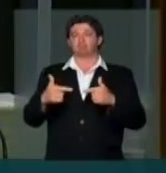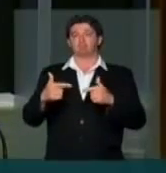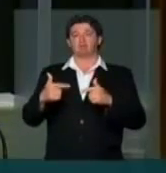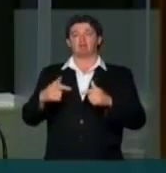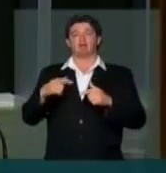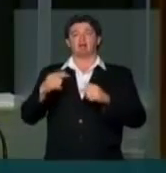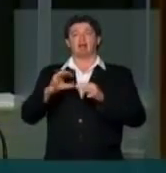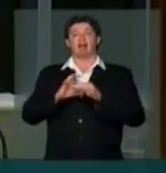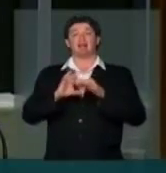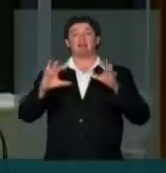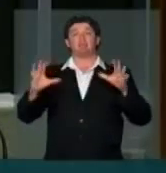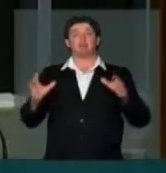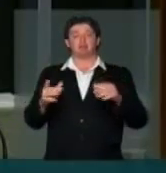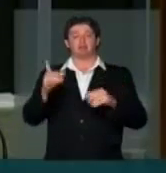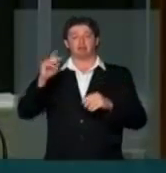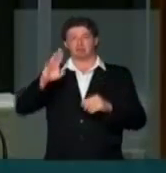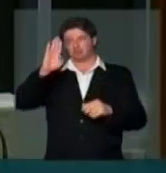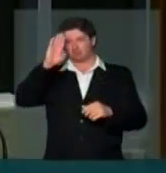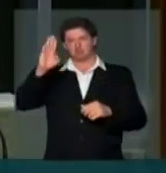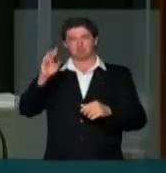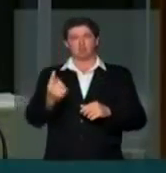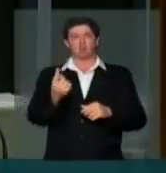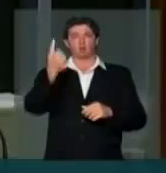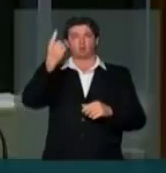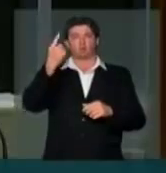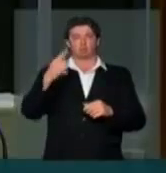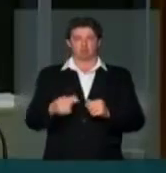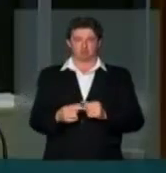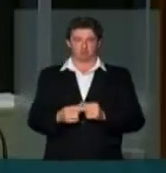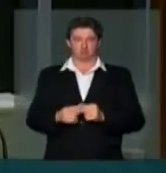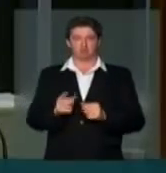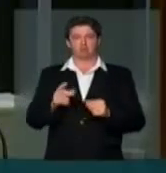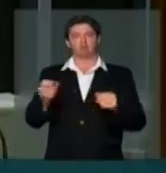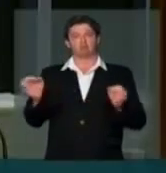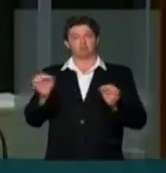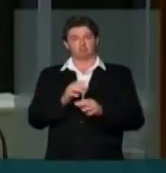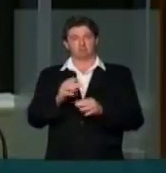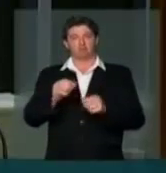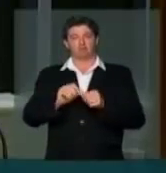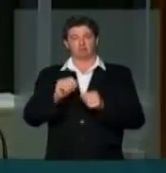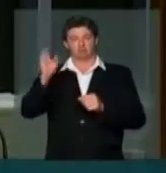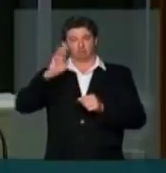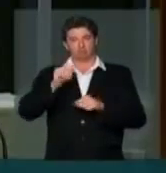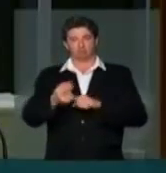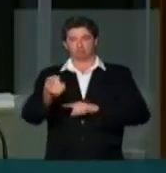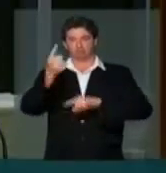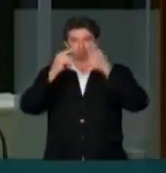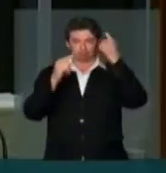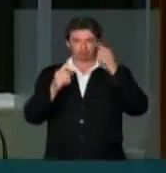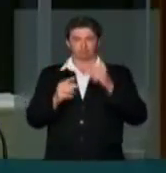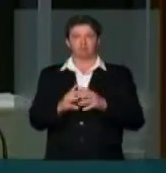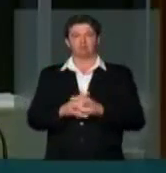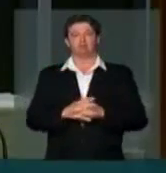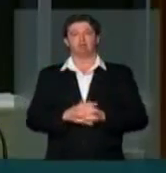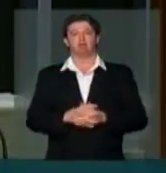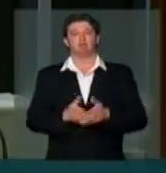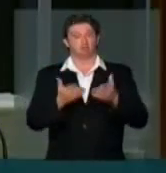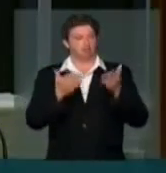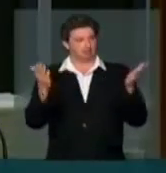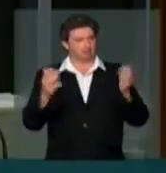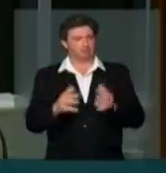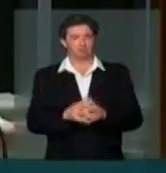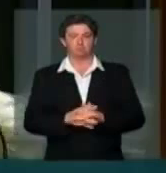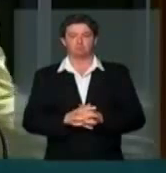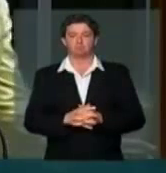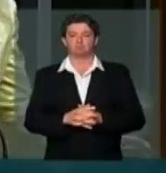da liberdade como sendo a única que vai concluir este país a sua travessia futura. Era isso, senhor